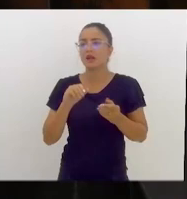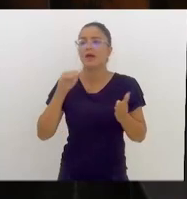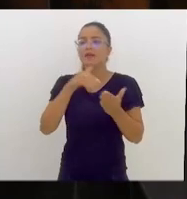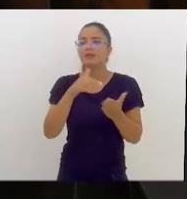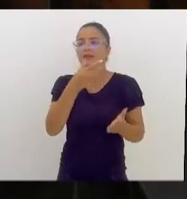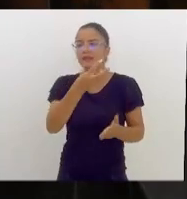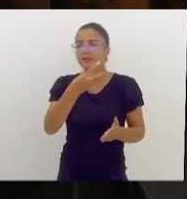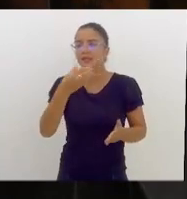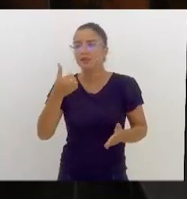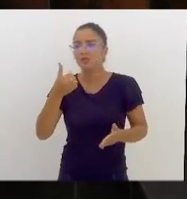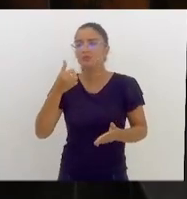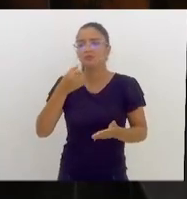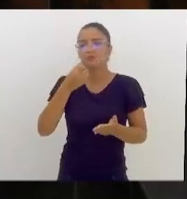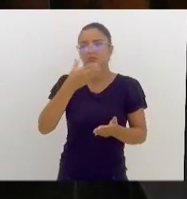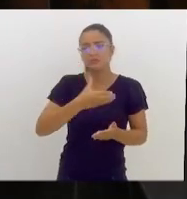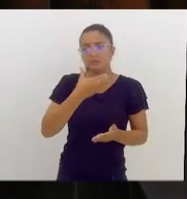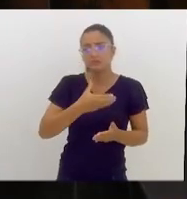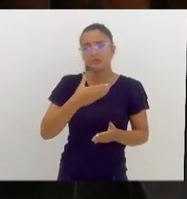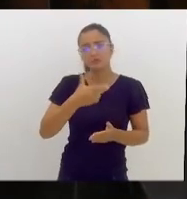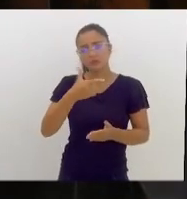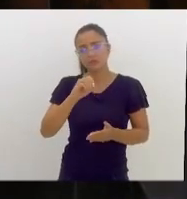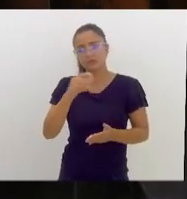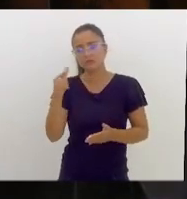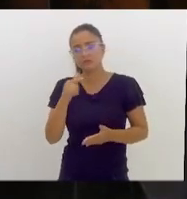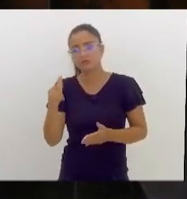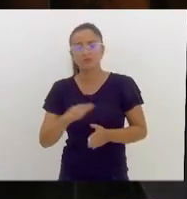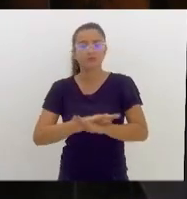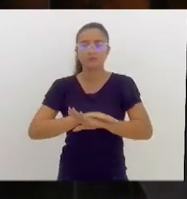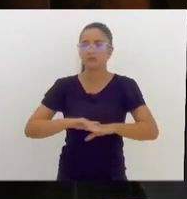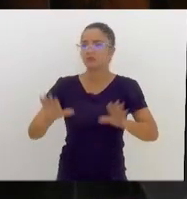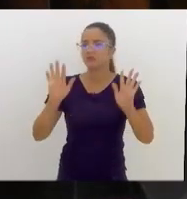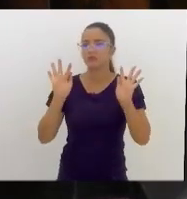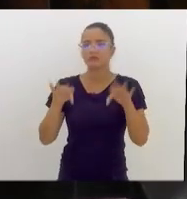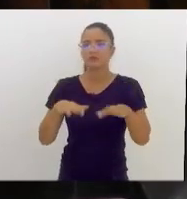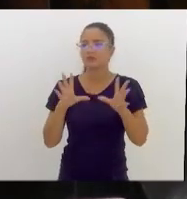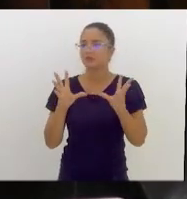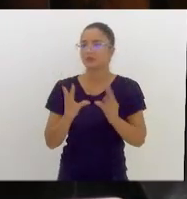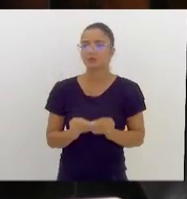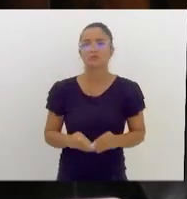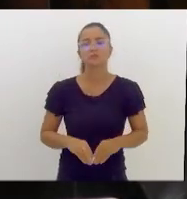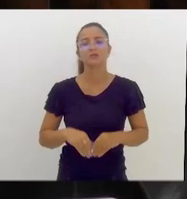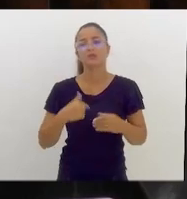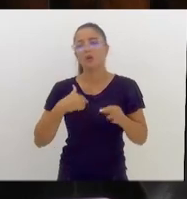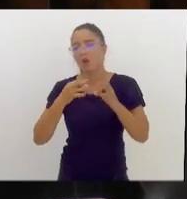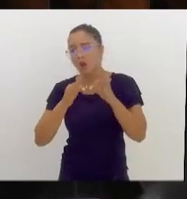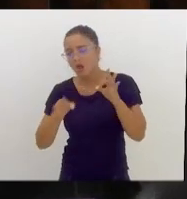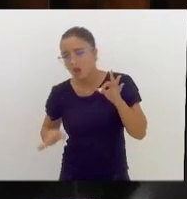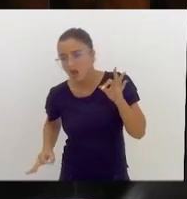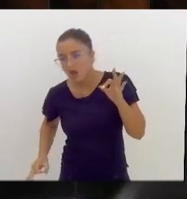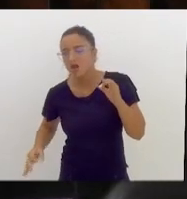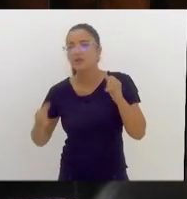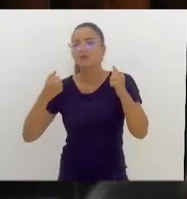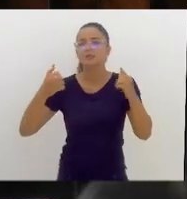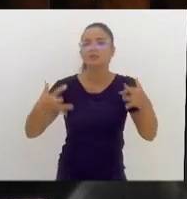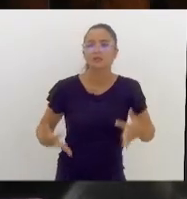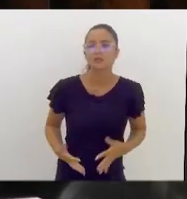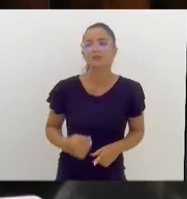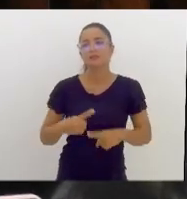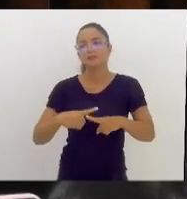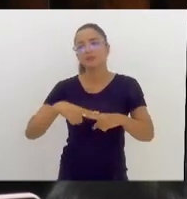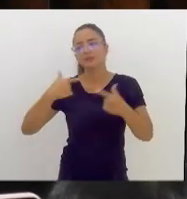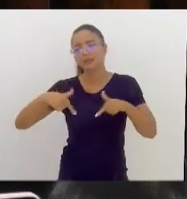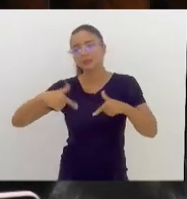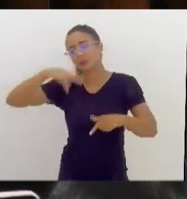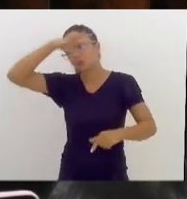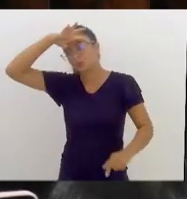31 de dezembro de 2022. Enfim, deputada Tiaju, me alonguei, mas é um trabalho duro, árduo e muito